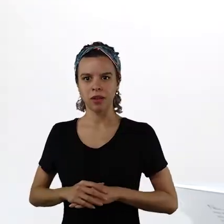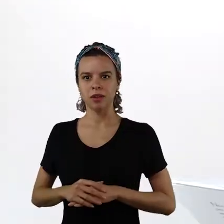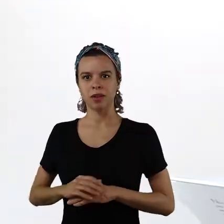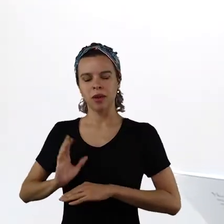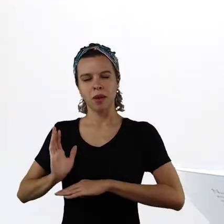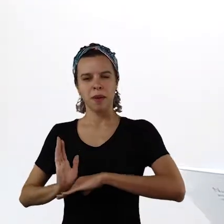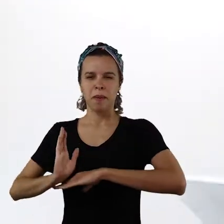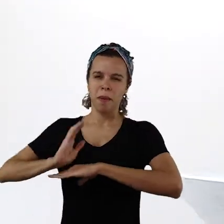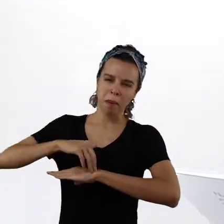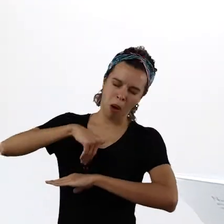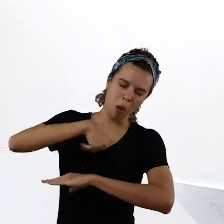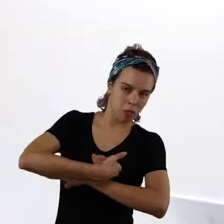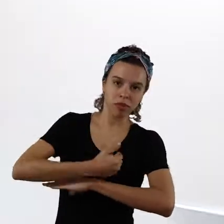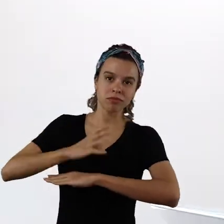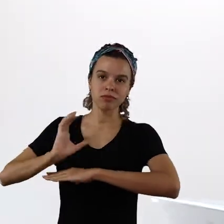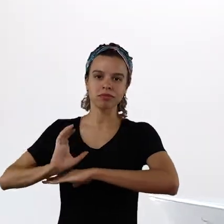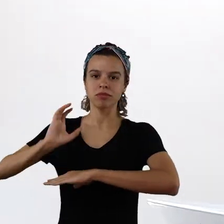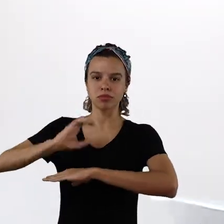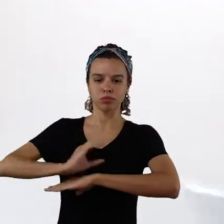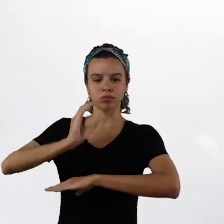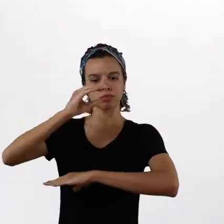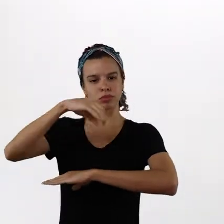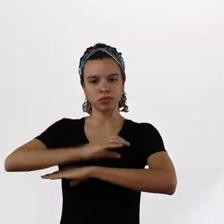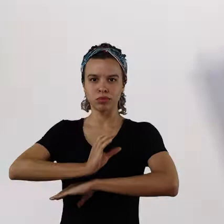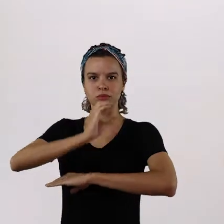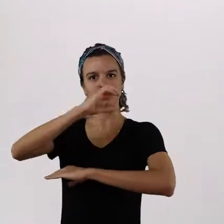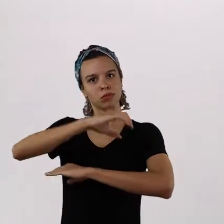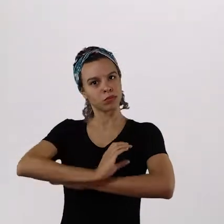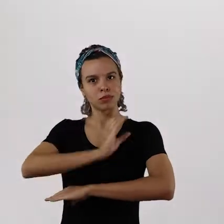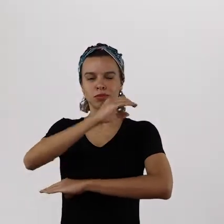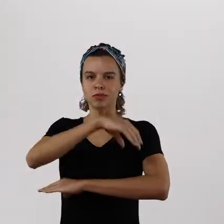Então estava quicando em vez de tombar.